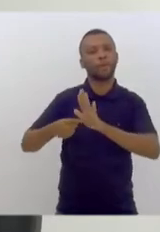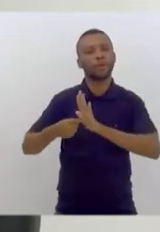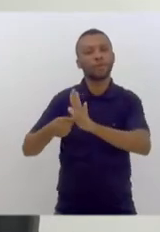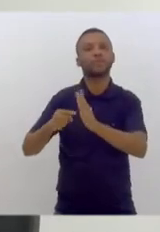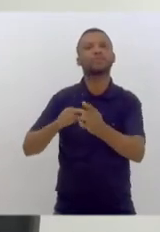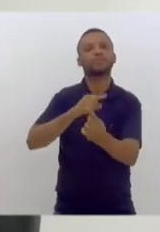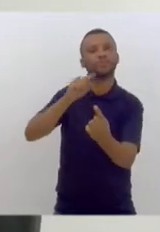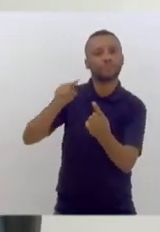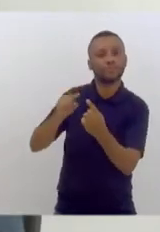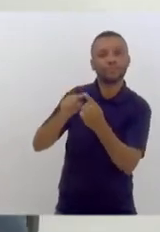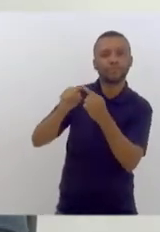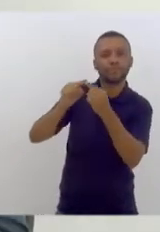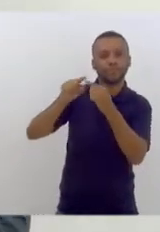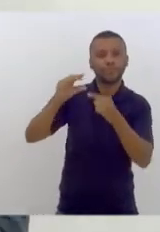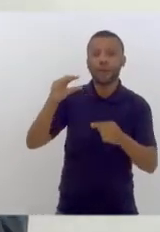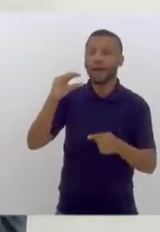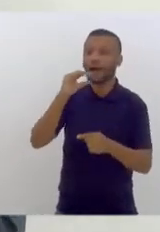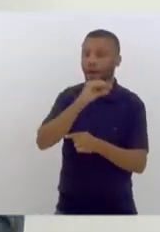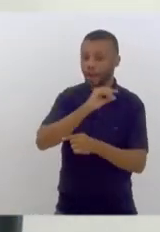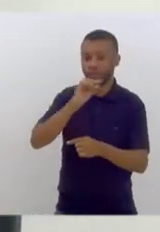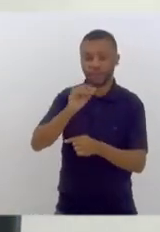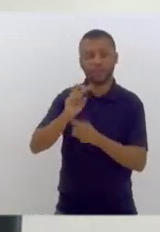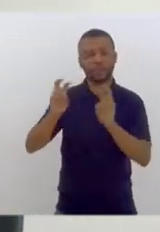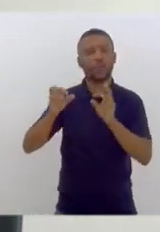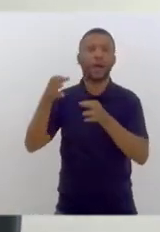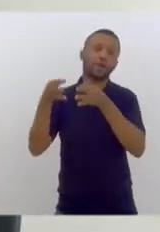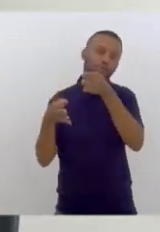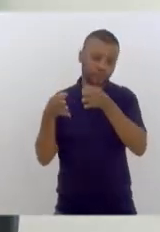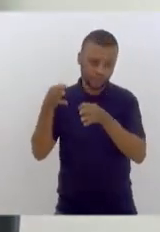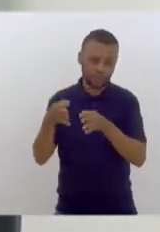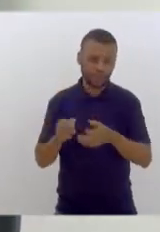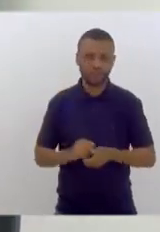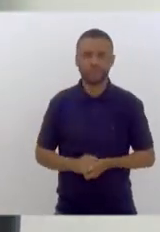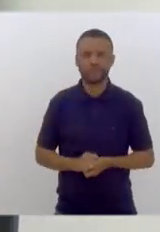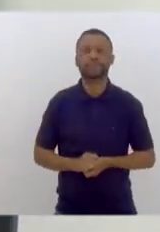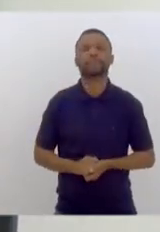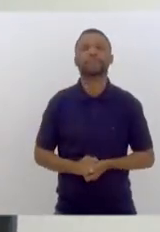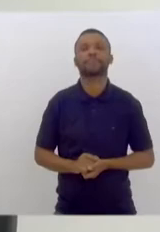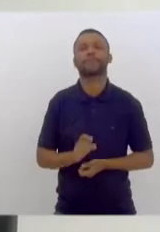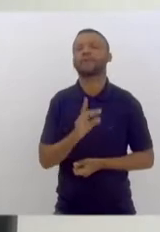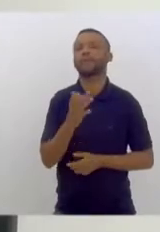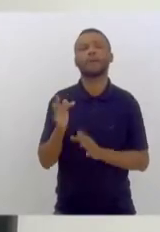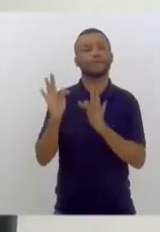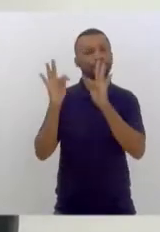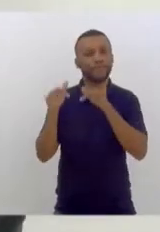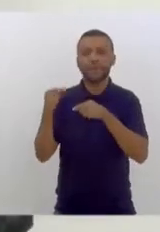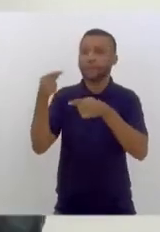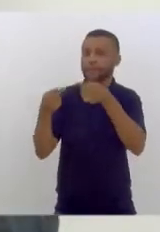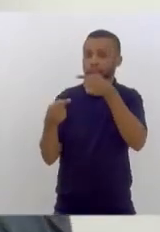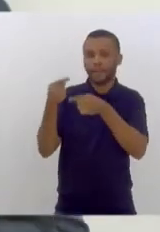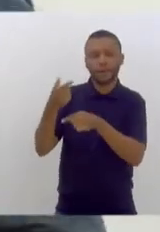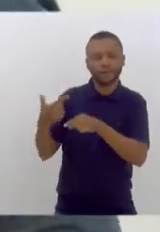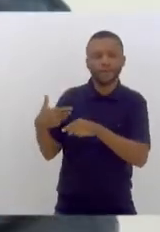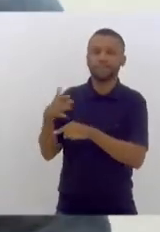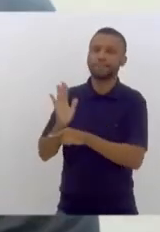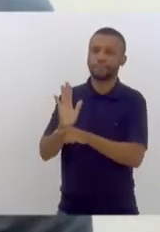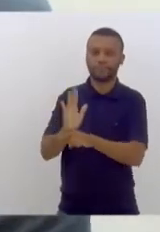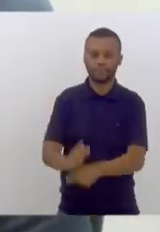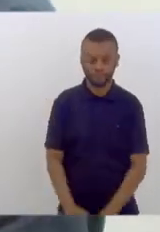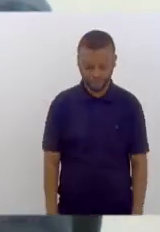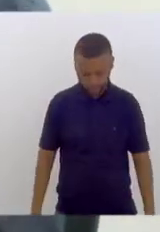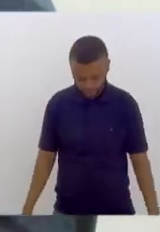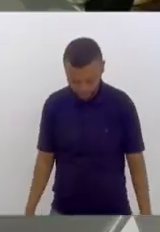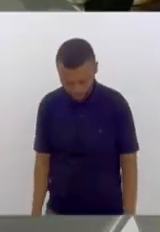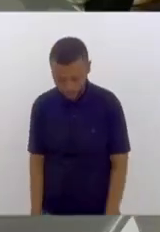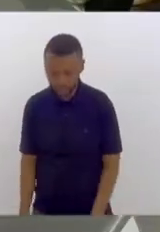justeza no sentido do ressarcimento do município do Rio. Então, queria, só para encerrar esse debate primeiro, fazer essa contribuição. Obrigado,